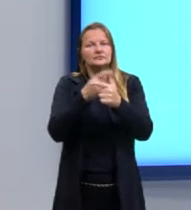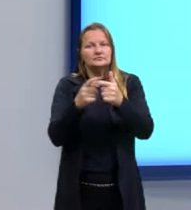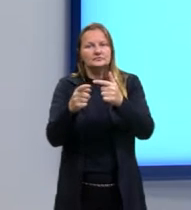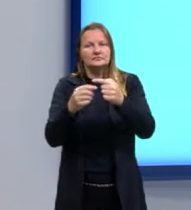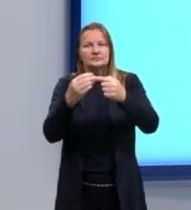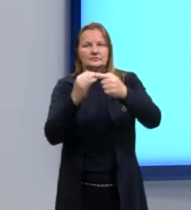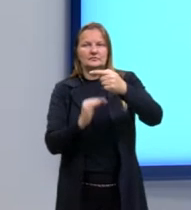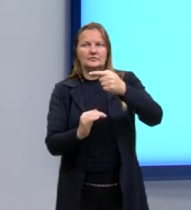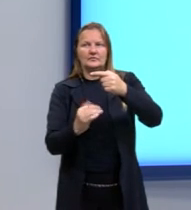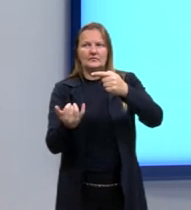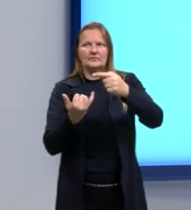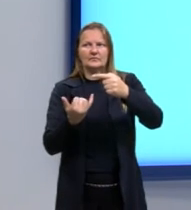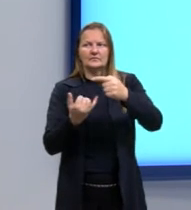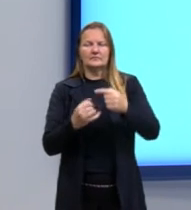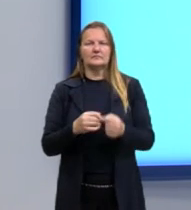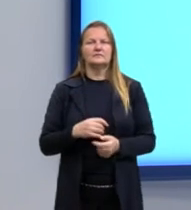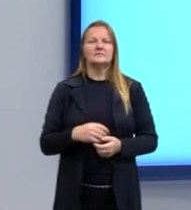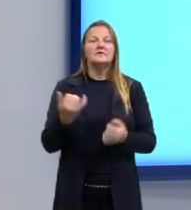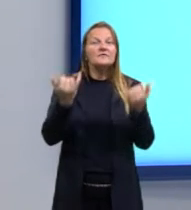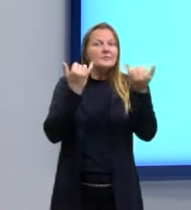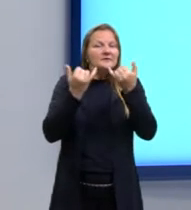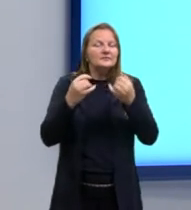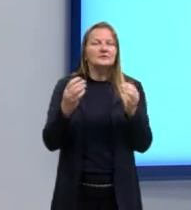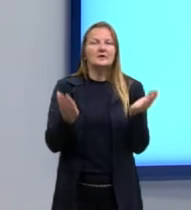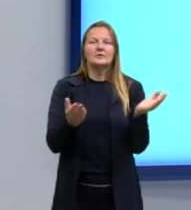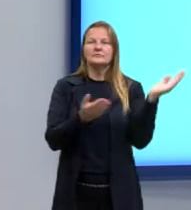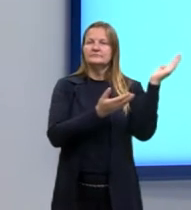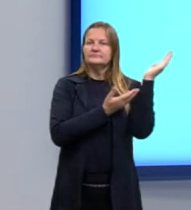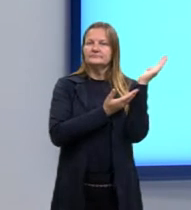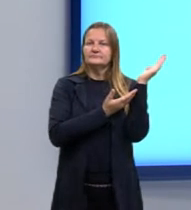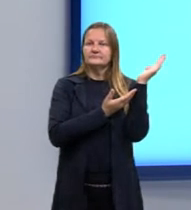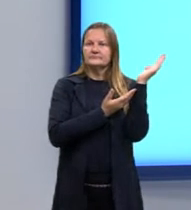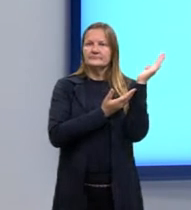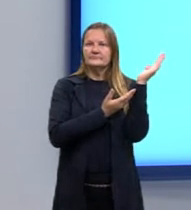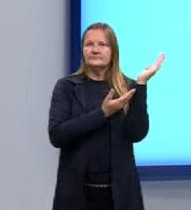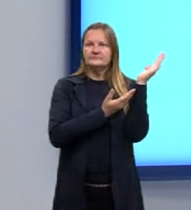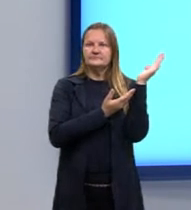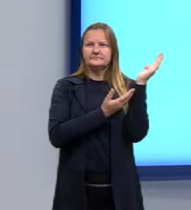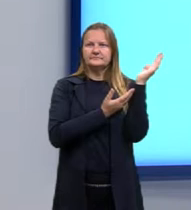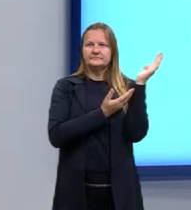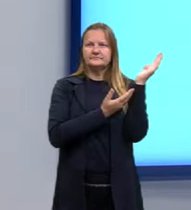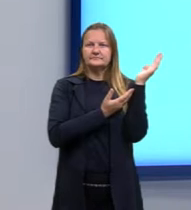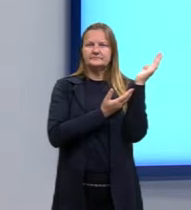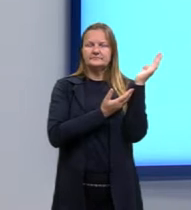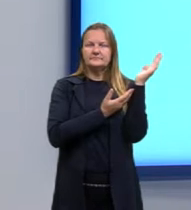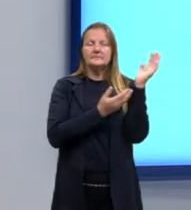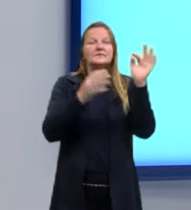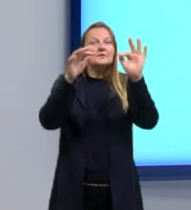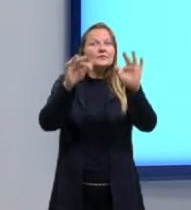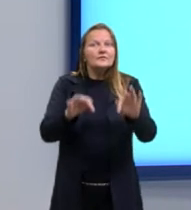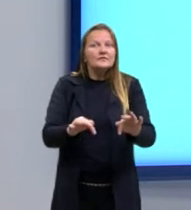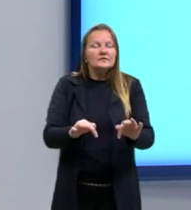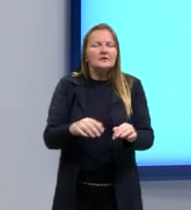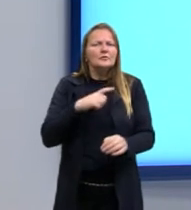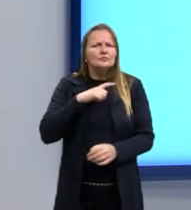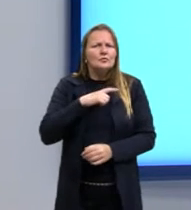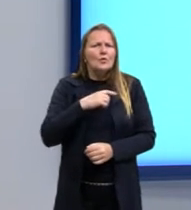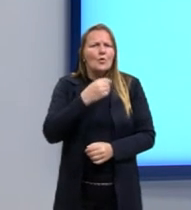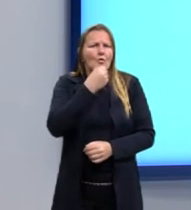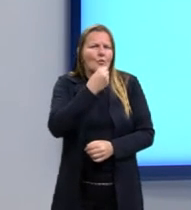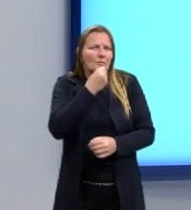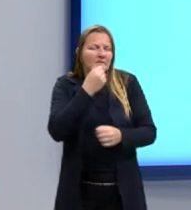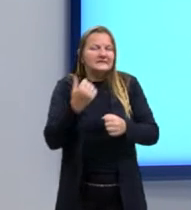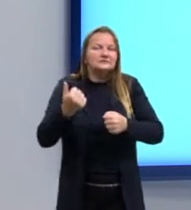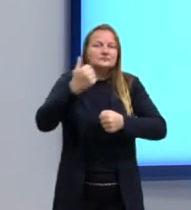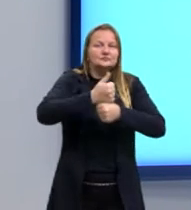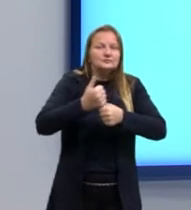informações que nós tínhamos E aí vem o seguinte o finalzinho ali da questão disse que ele vai substituir